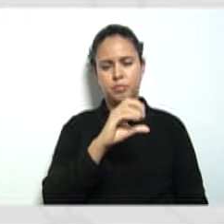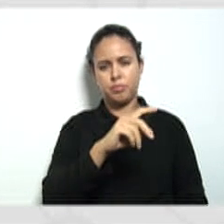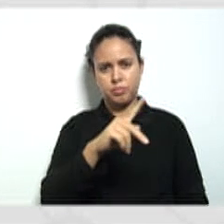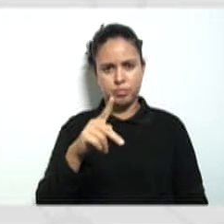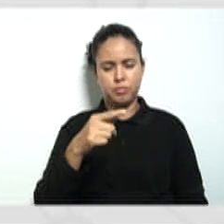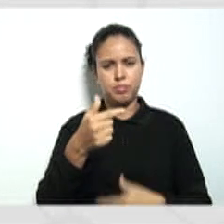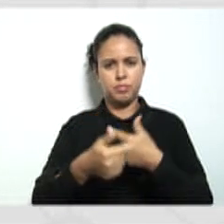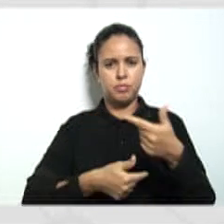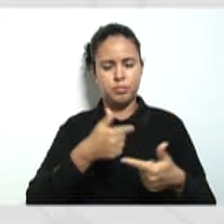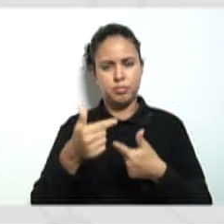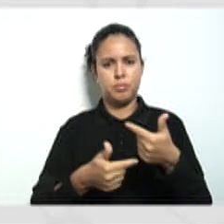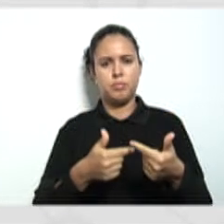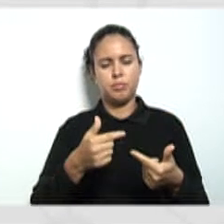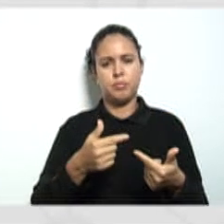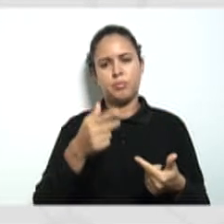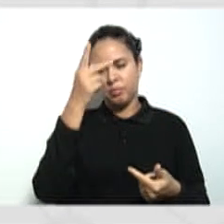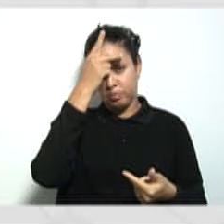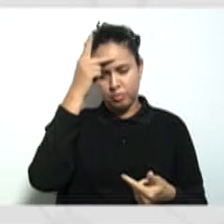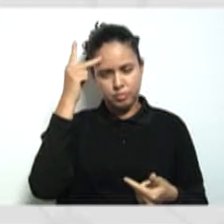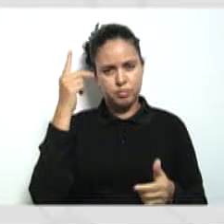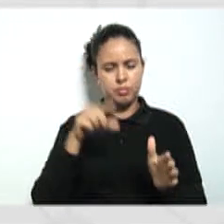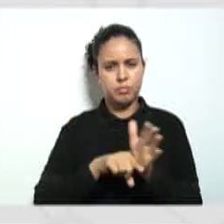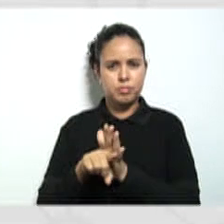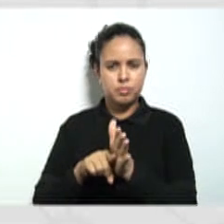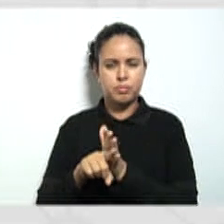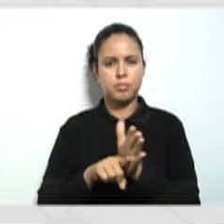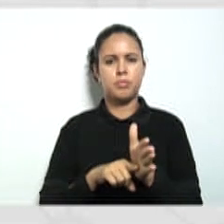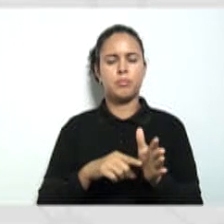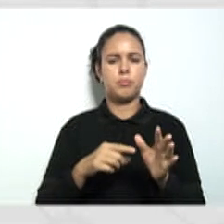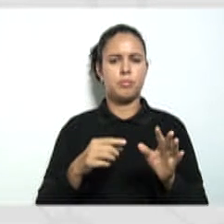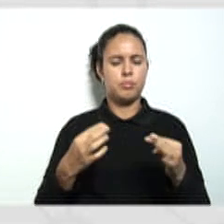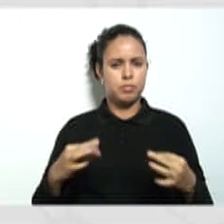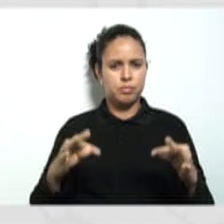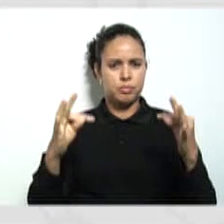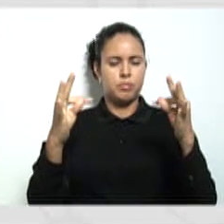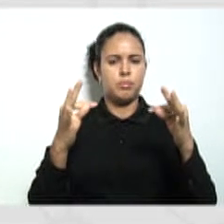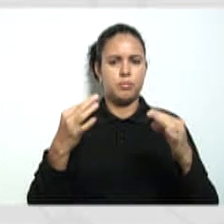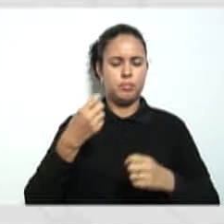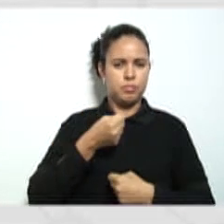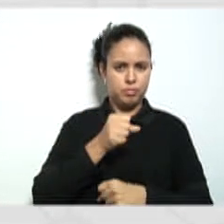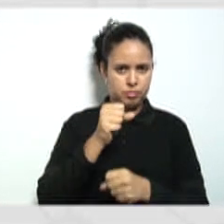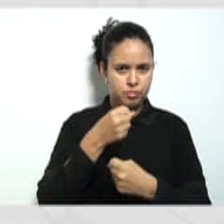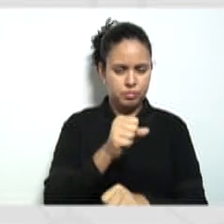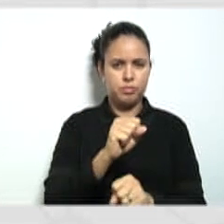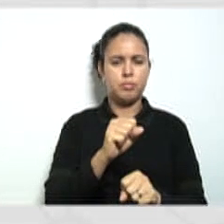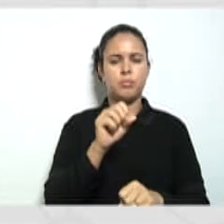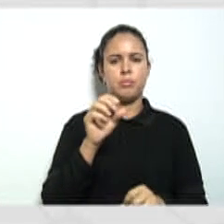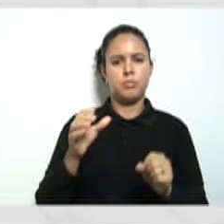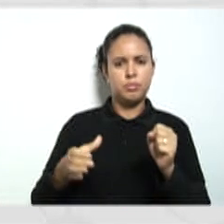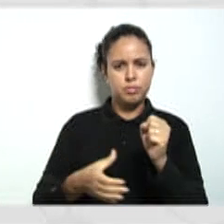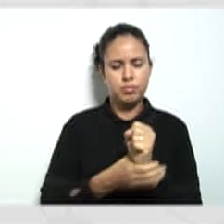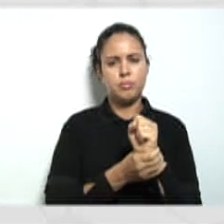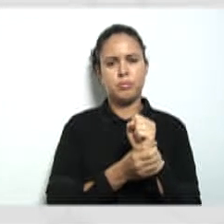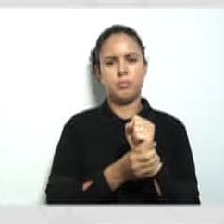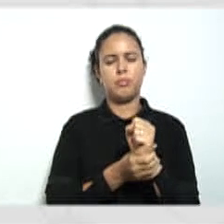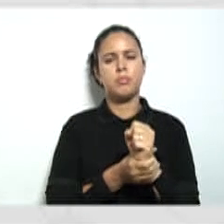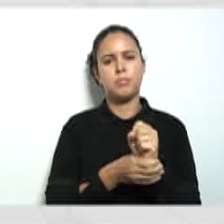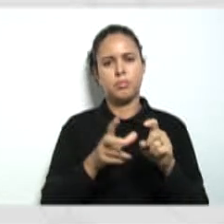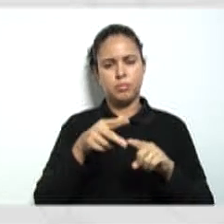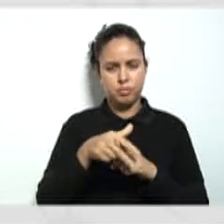reúne pessoas nas atividades de auditoria, de informática, atividades de limpeza, de segurança, de